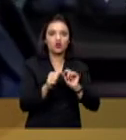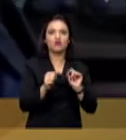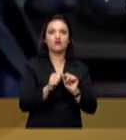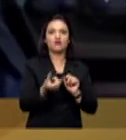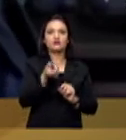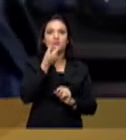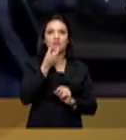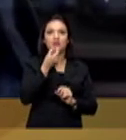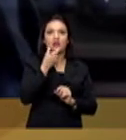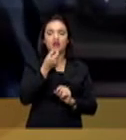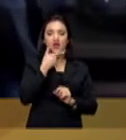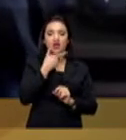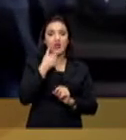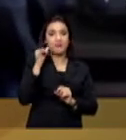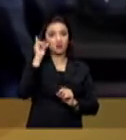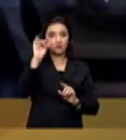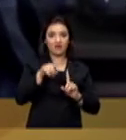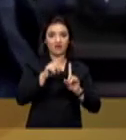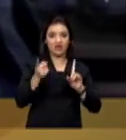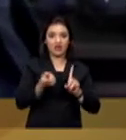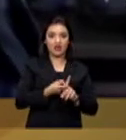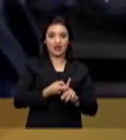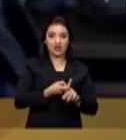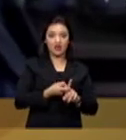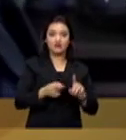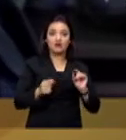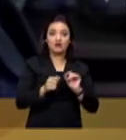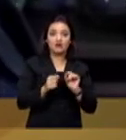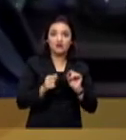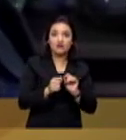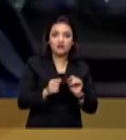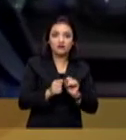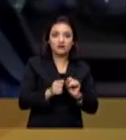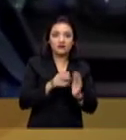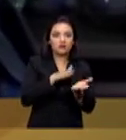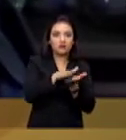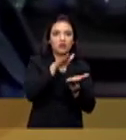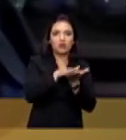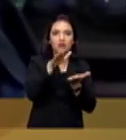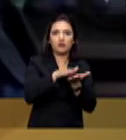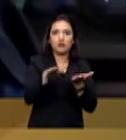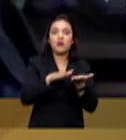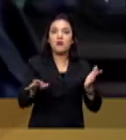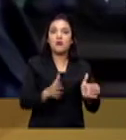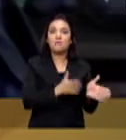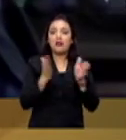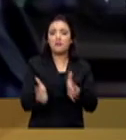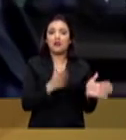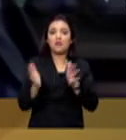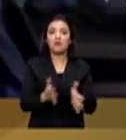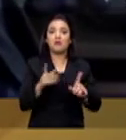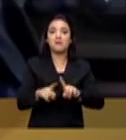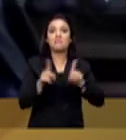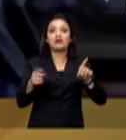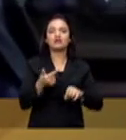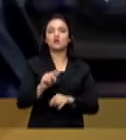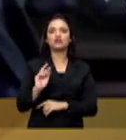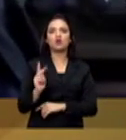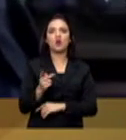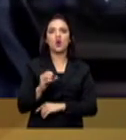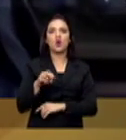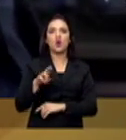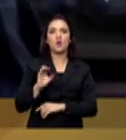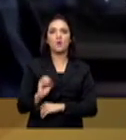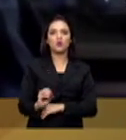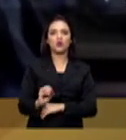anticoncepcionais que não tinham os hormônios inibidores da ovulação e, portanto, o